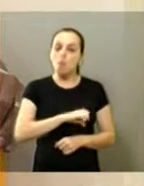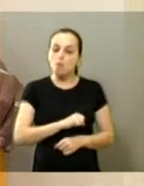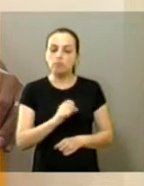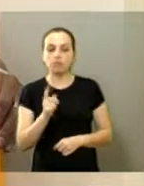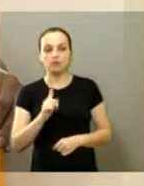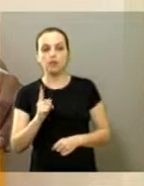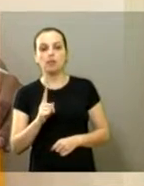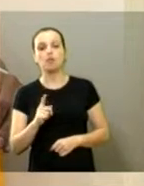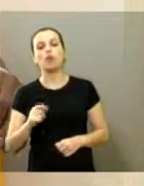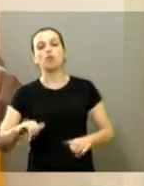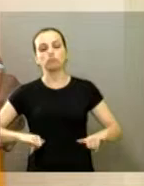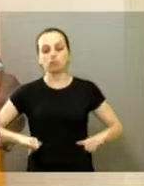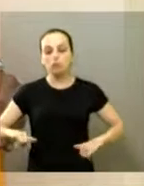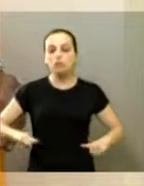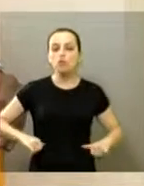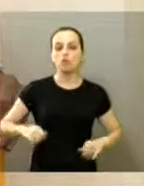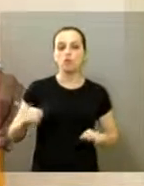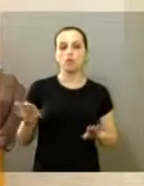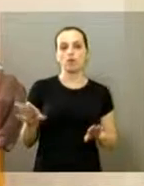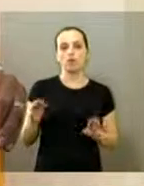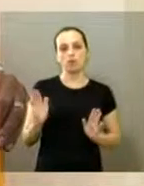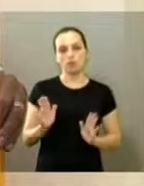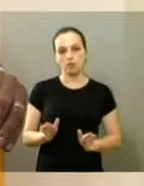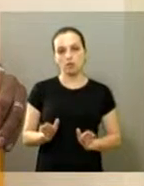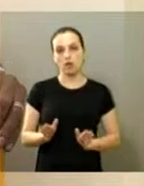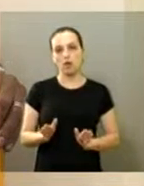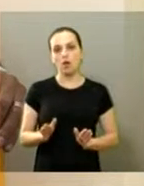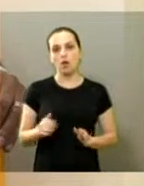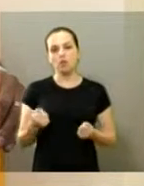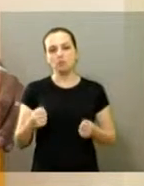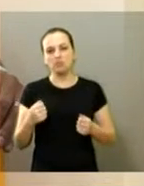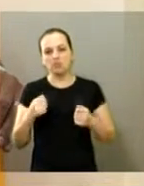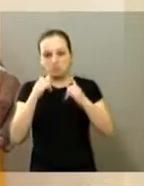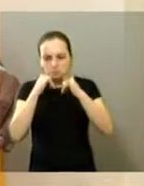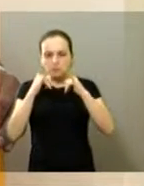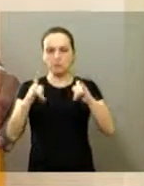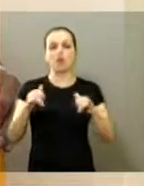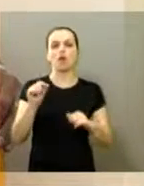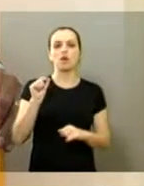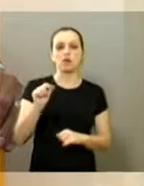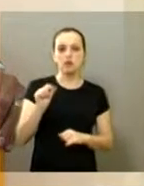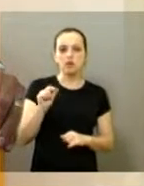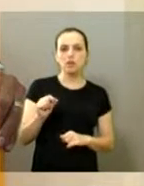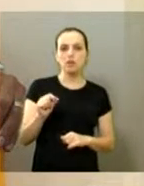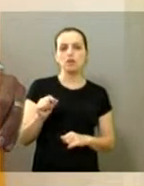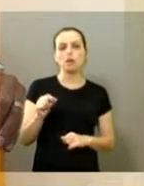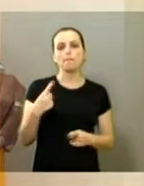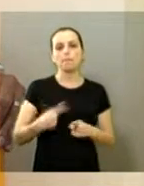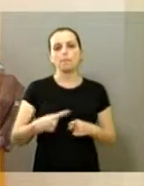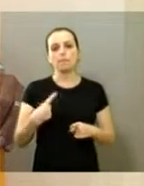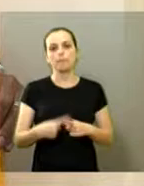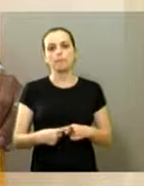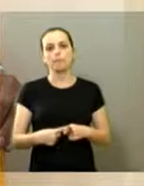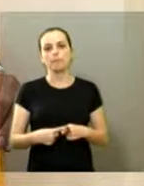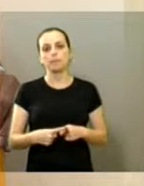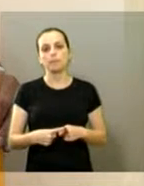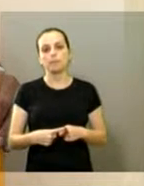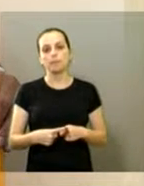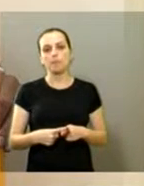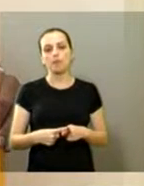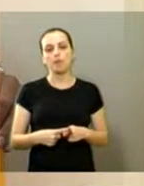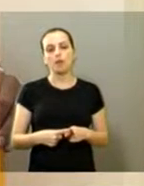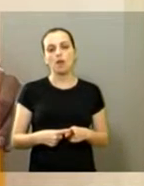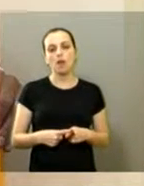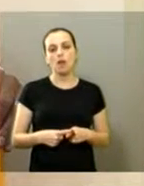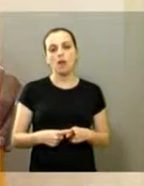viu, William? Pegar jogando, tem que denunciar, tem mesmo. Tem que denunciar porque, senão, daqui a pouco